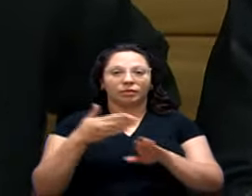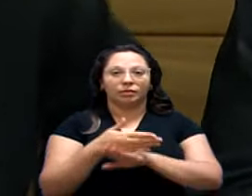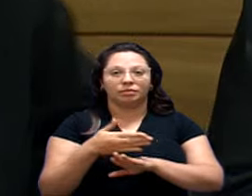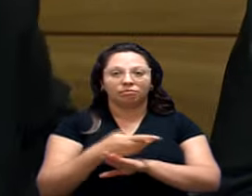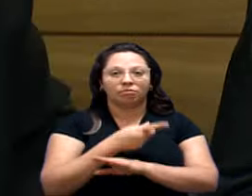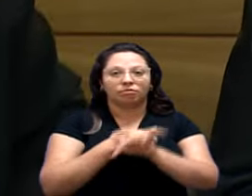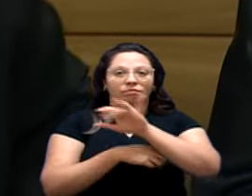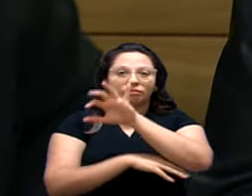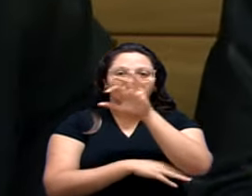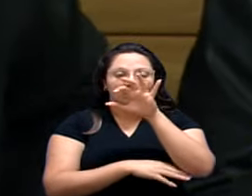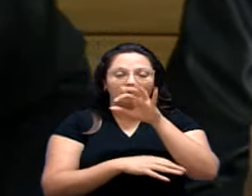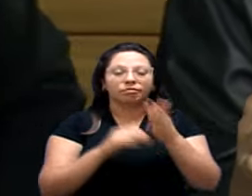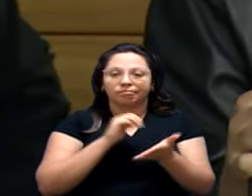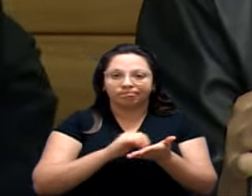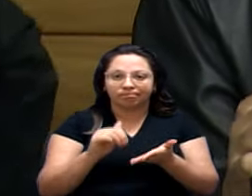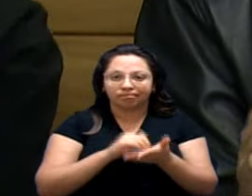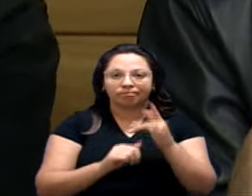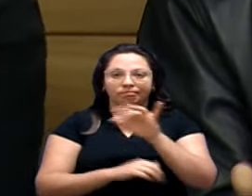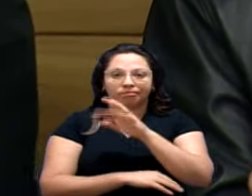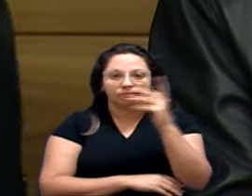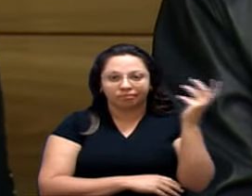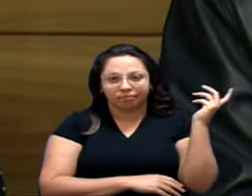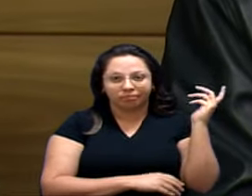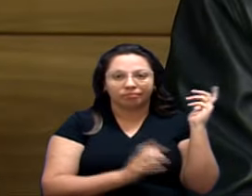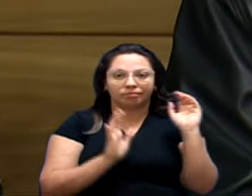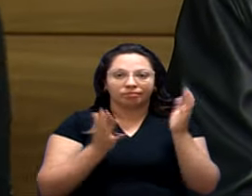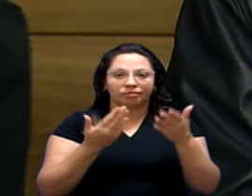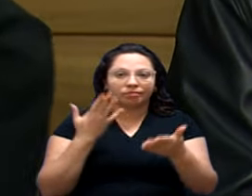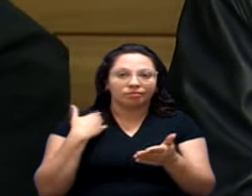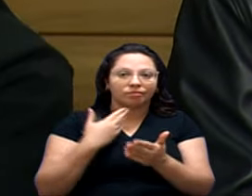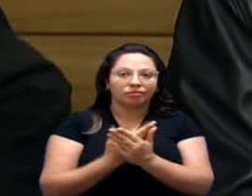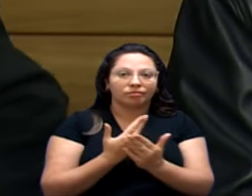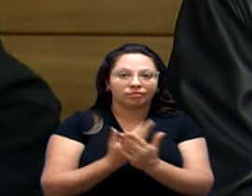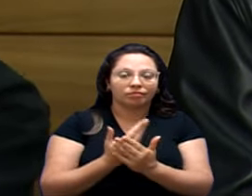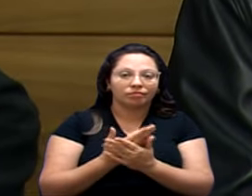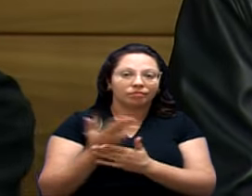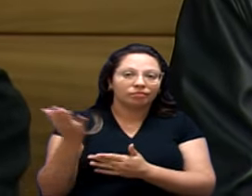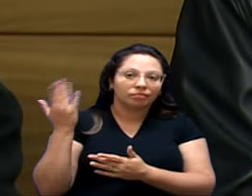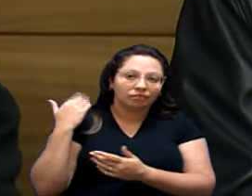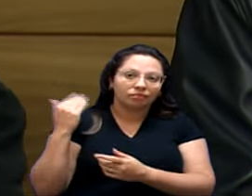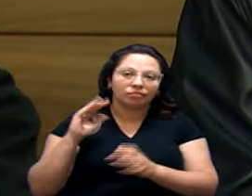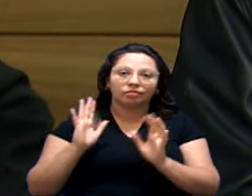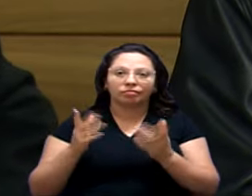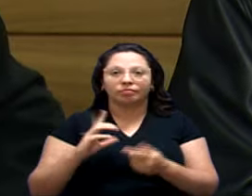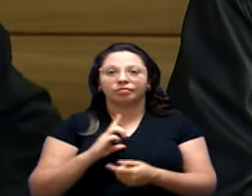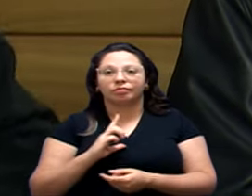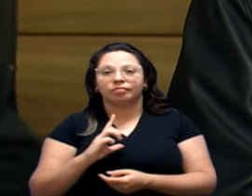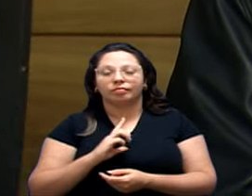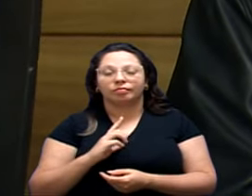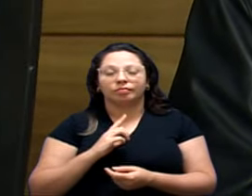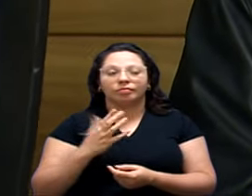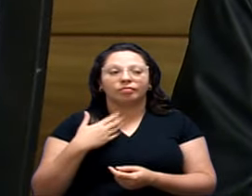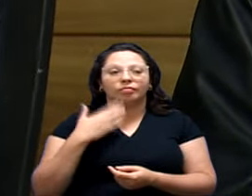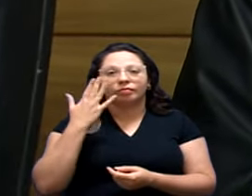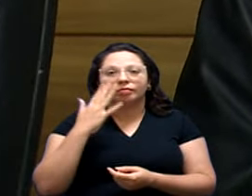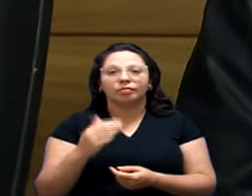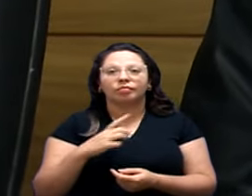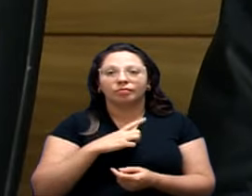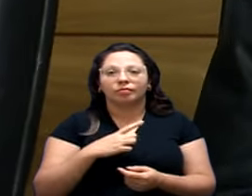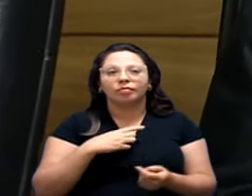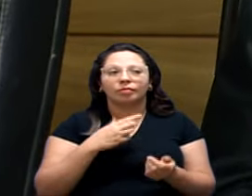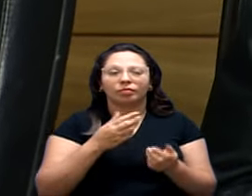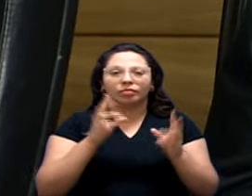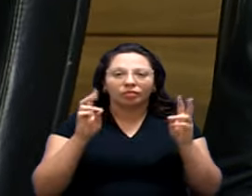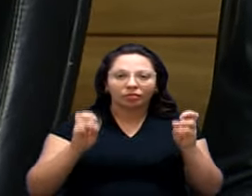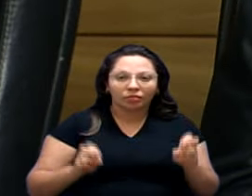essa é uma discussão antiga já é um estudo antigo parabenizo Porque existe um cuidado com respeito a esse tema